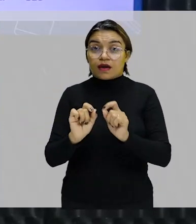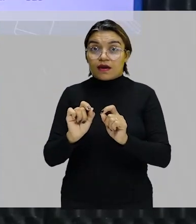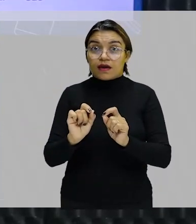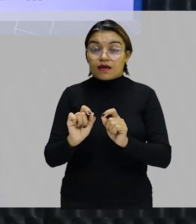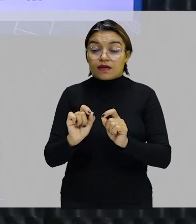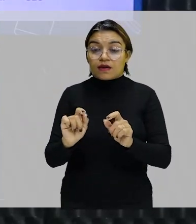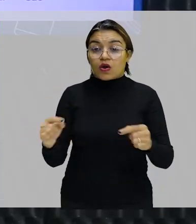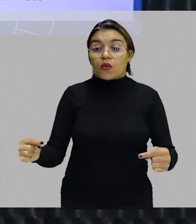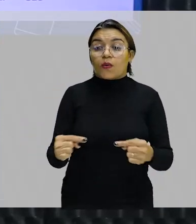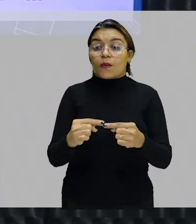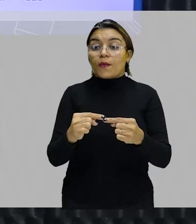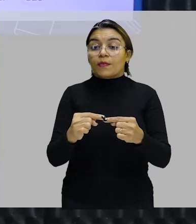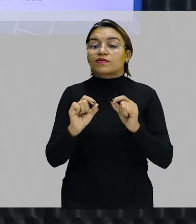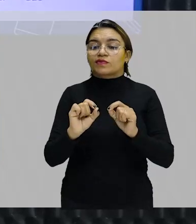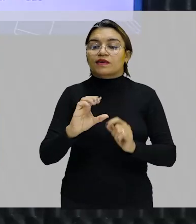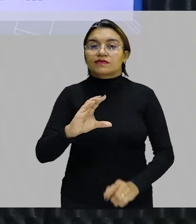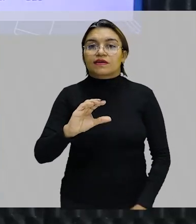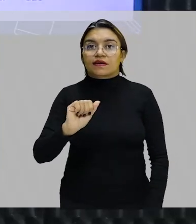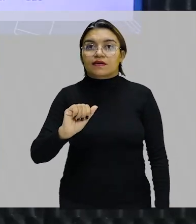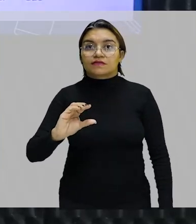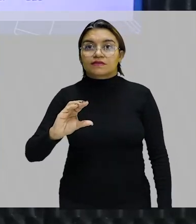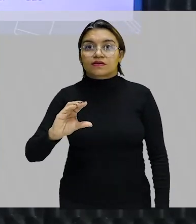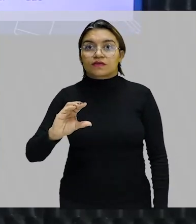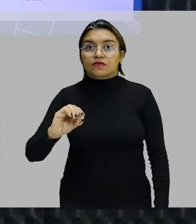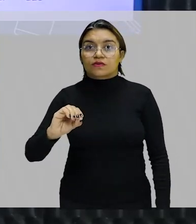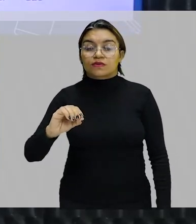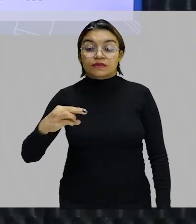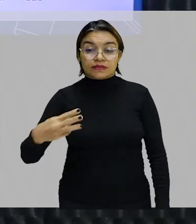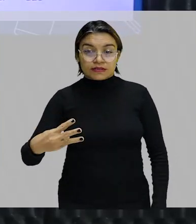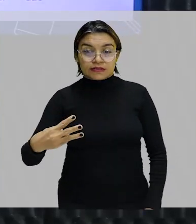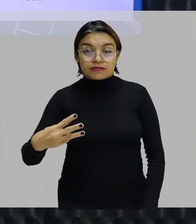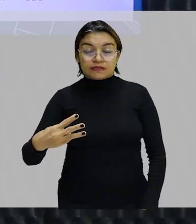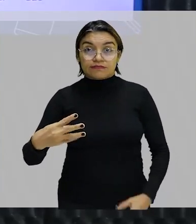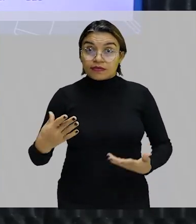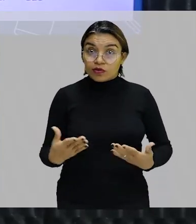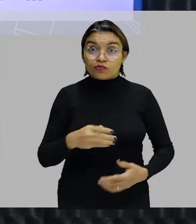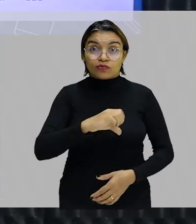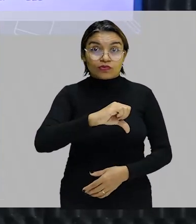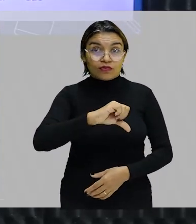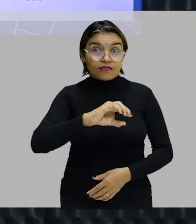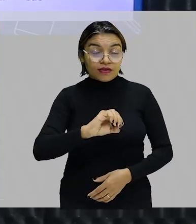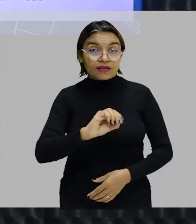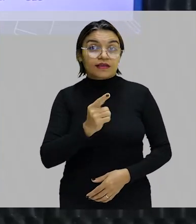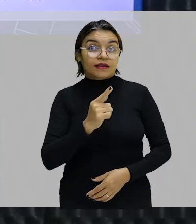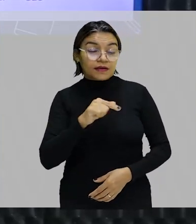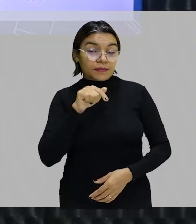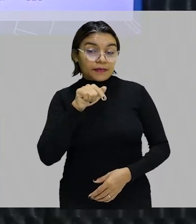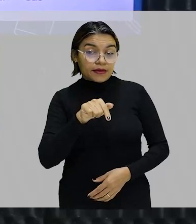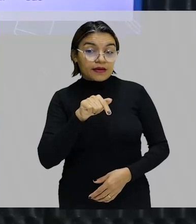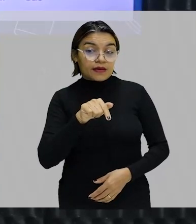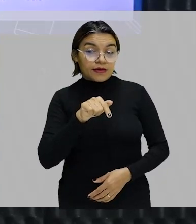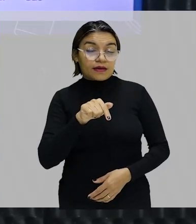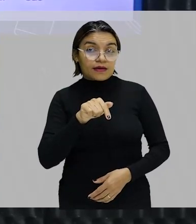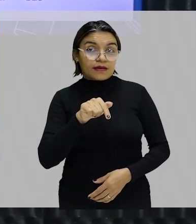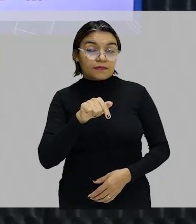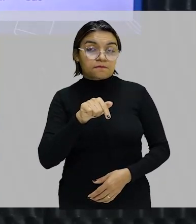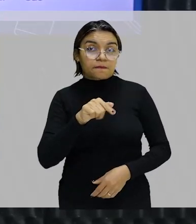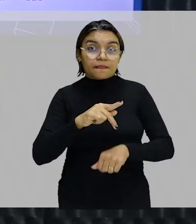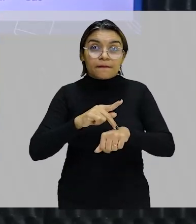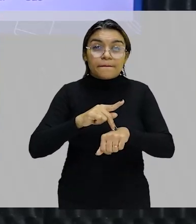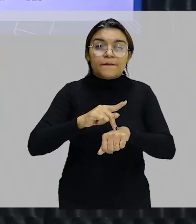de cálcio, o CaCO3, certo? Então, esses 90 gramas é o que? É a nossa parte pura, né? É